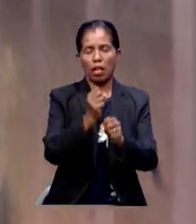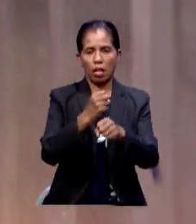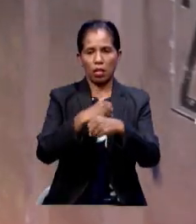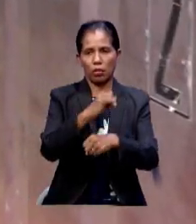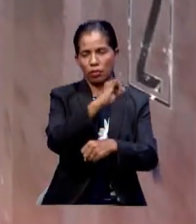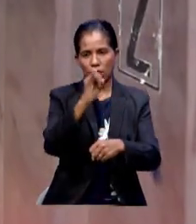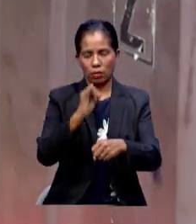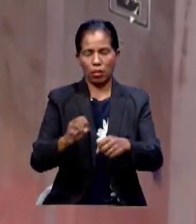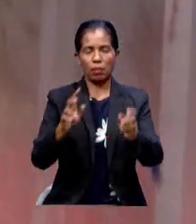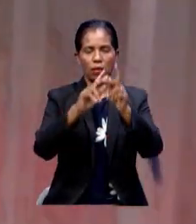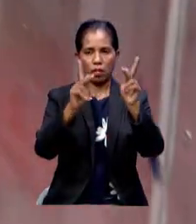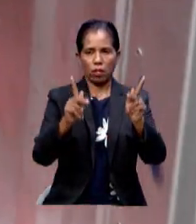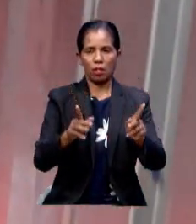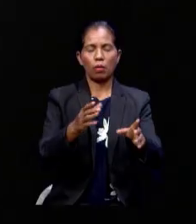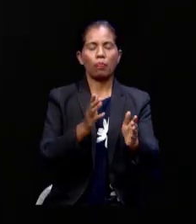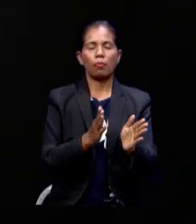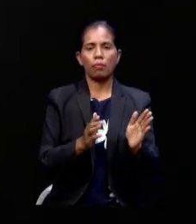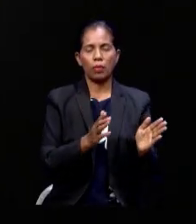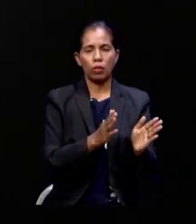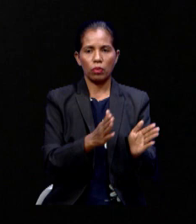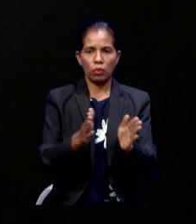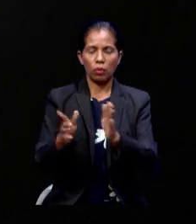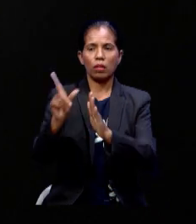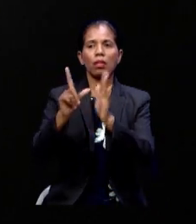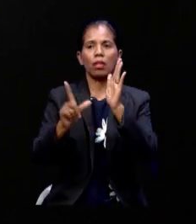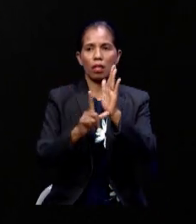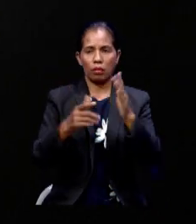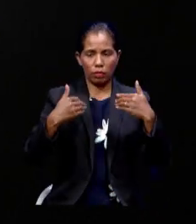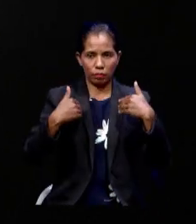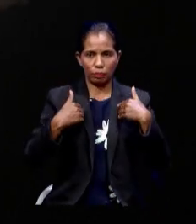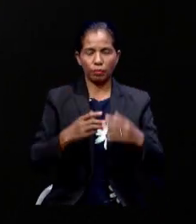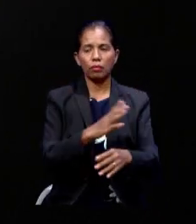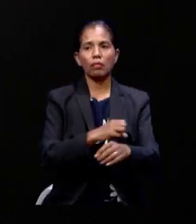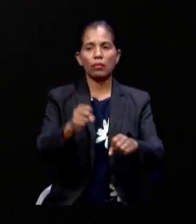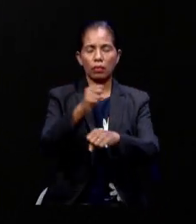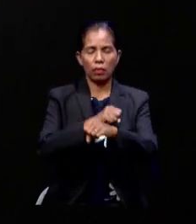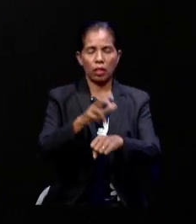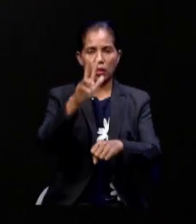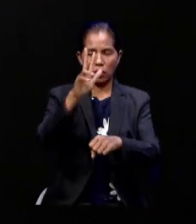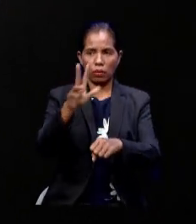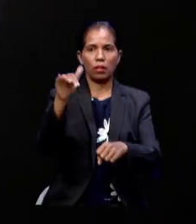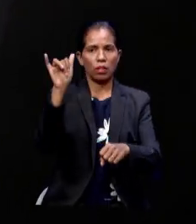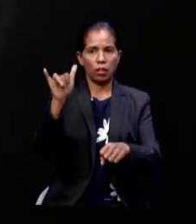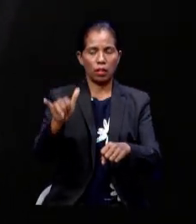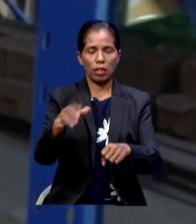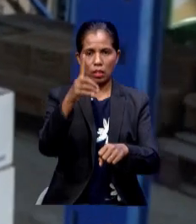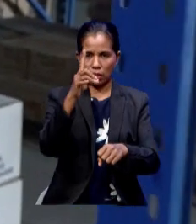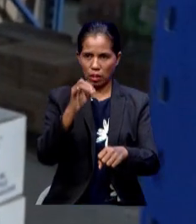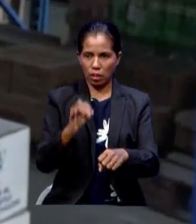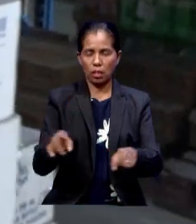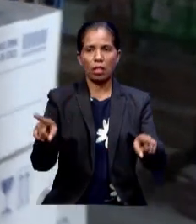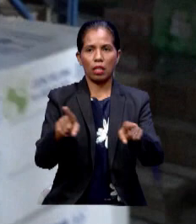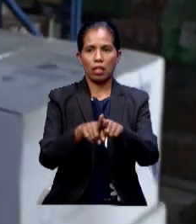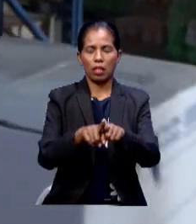balosa Memar hori processa tuir lei nebe iha. Companhia Memar e supermercado Tolo nebe localiza ia capital Dili